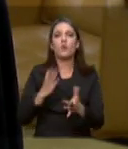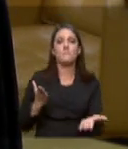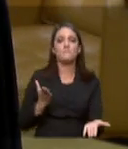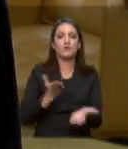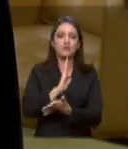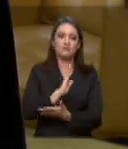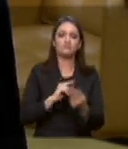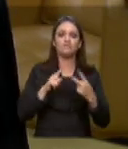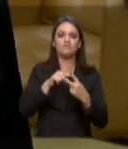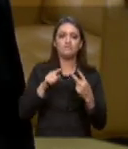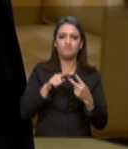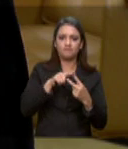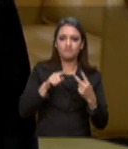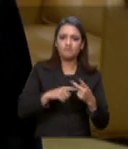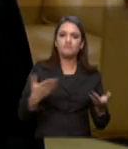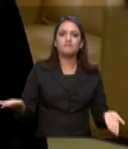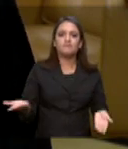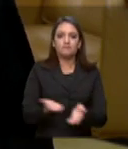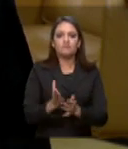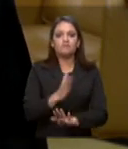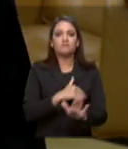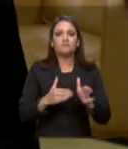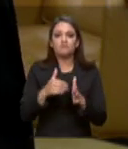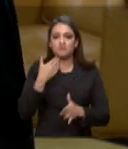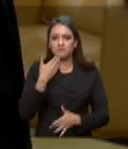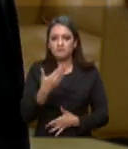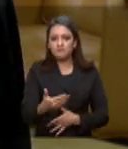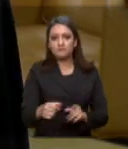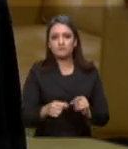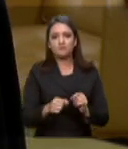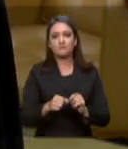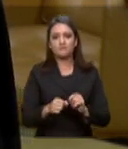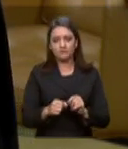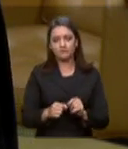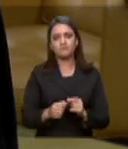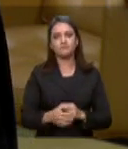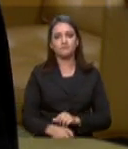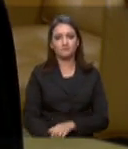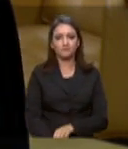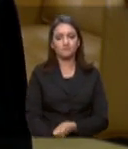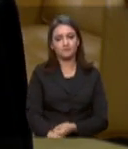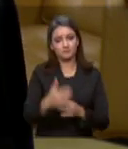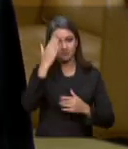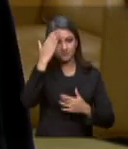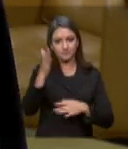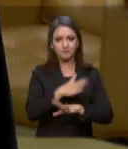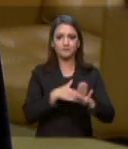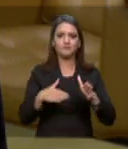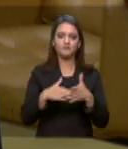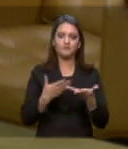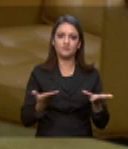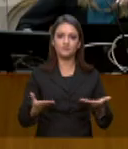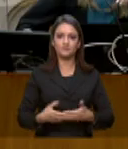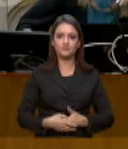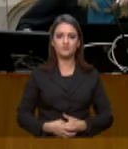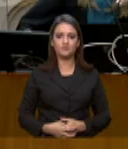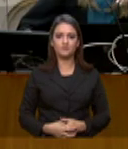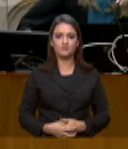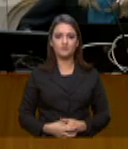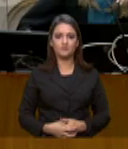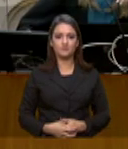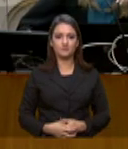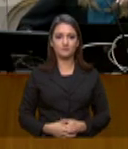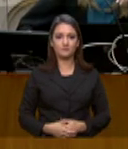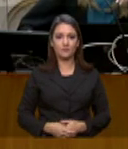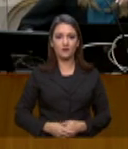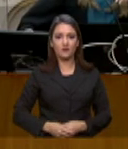ambas as ações e de todos os pedidos formulados nessas ações. Muito obrigado a todos. É isso.